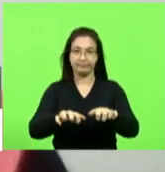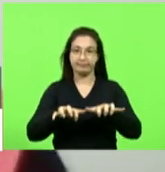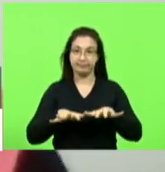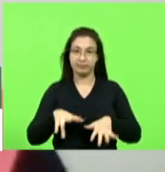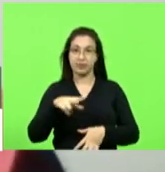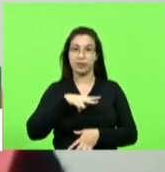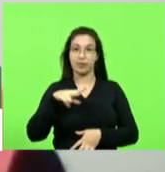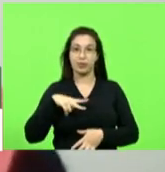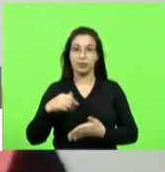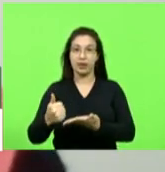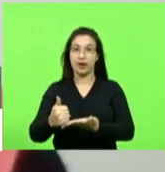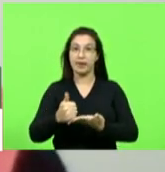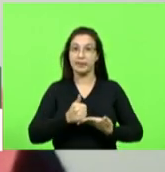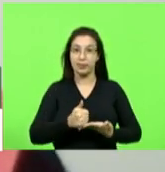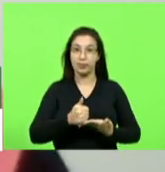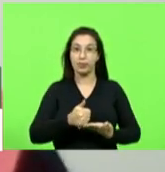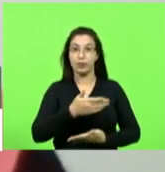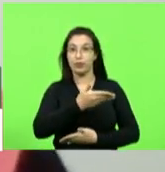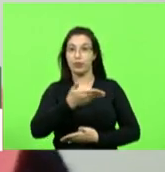com apoio